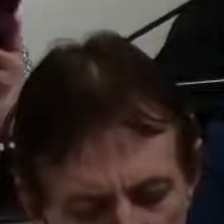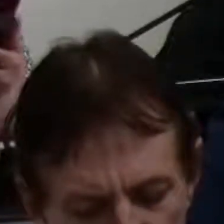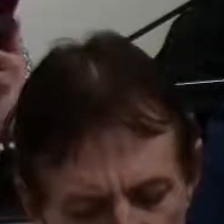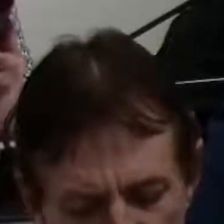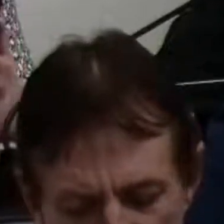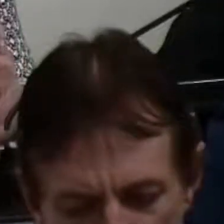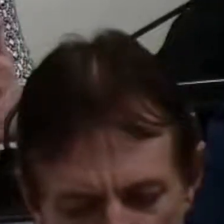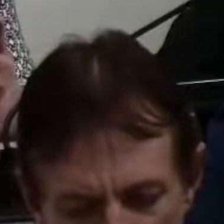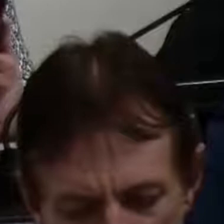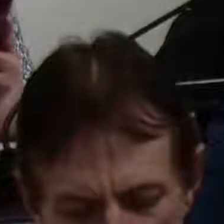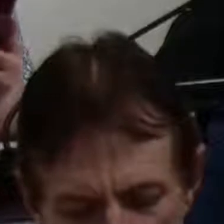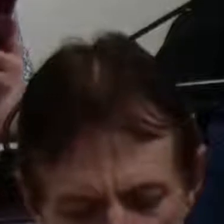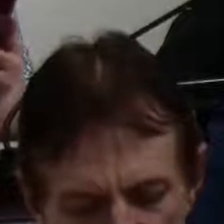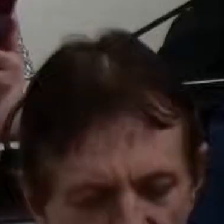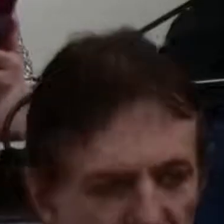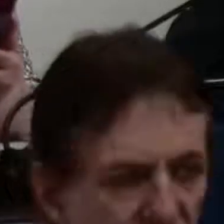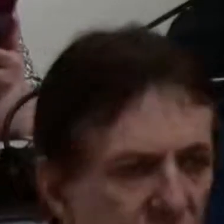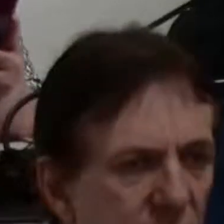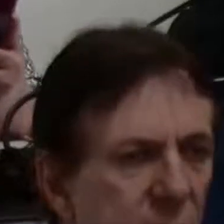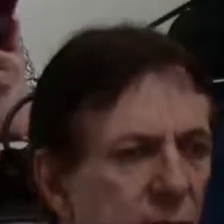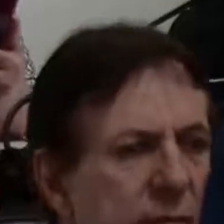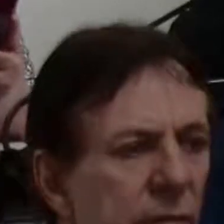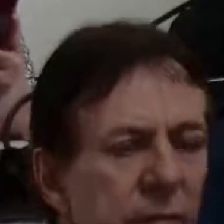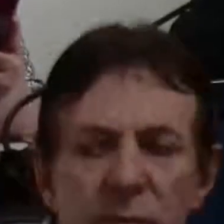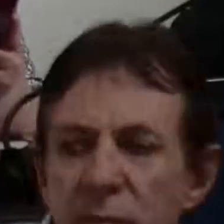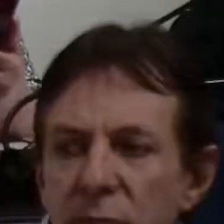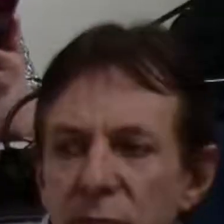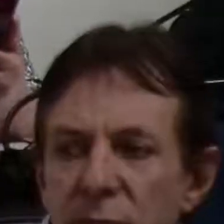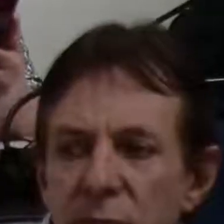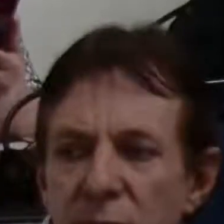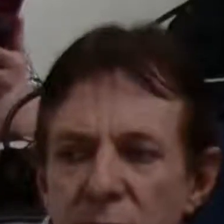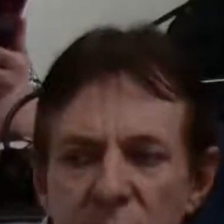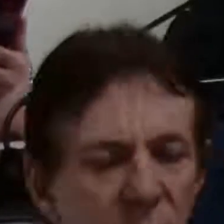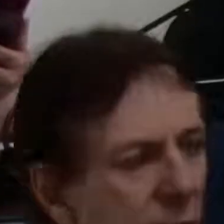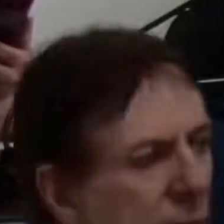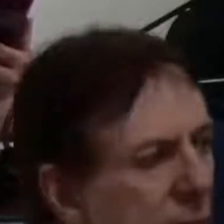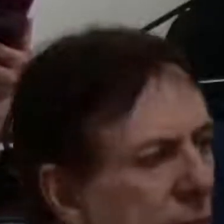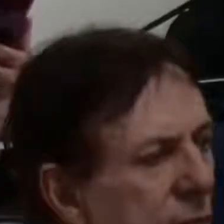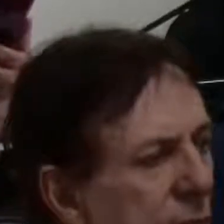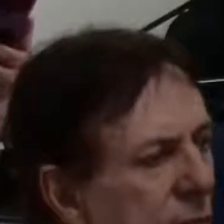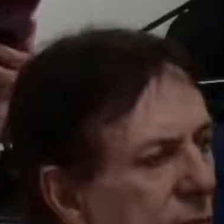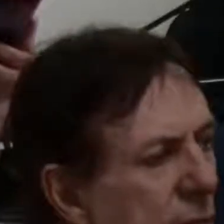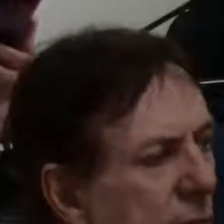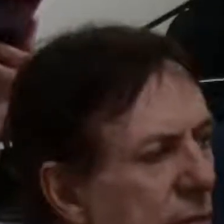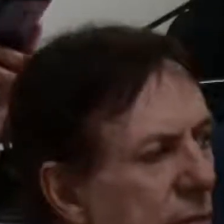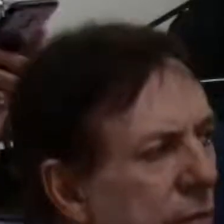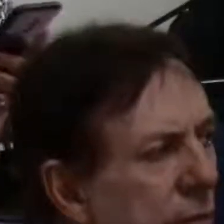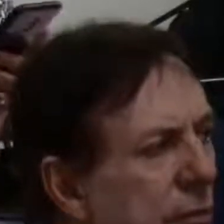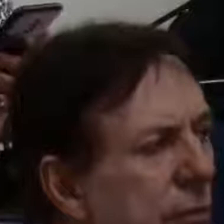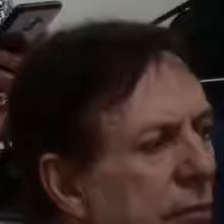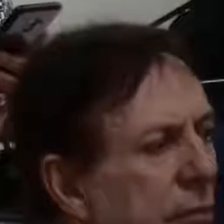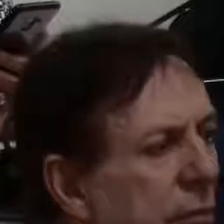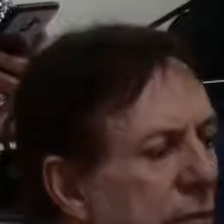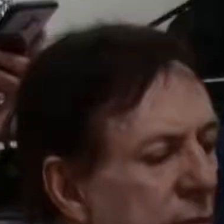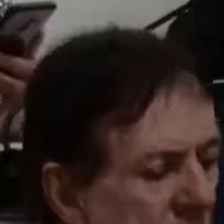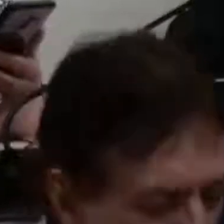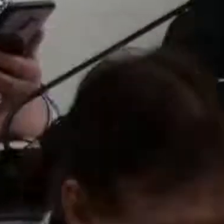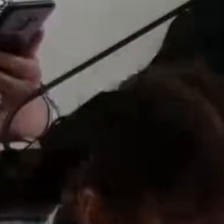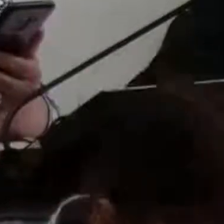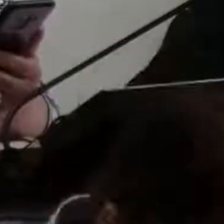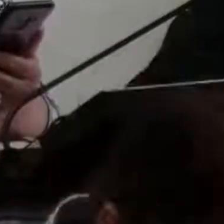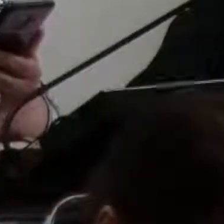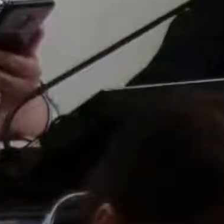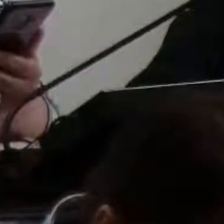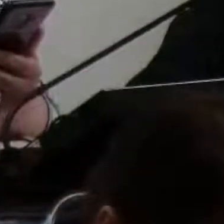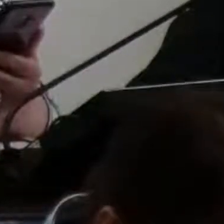mas que chegou ali na casa dela de uma maneira errada, mas